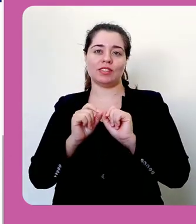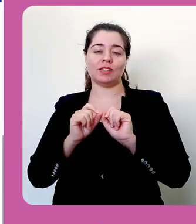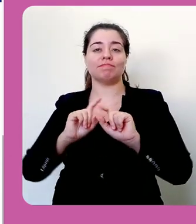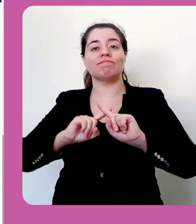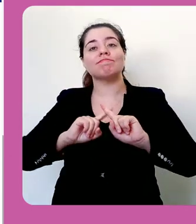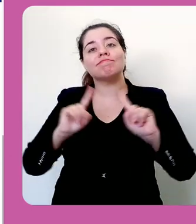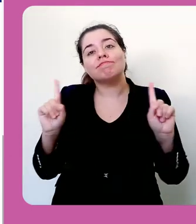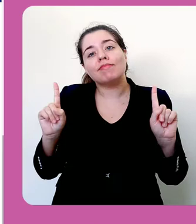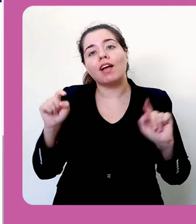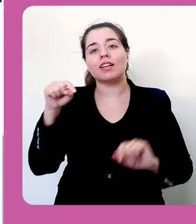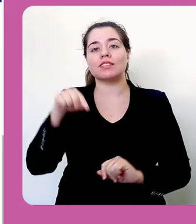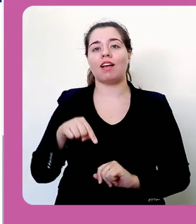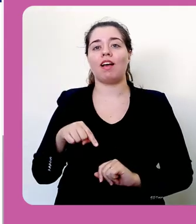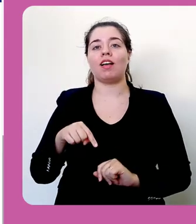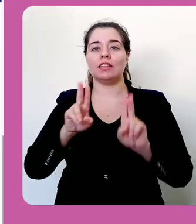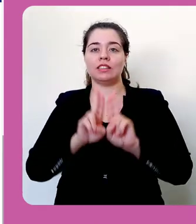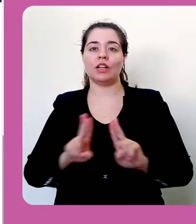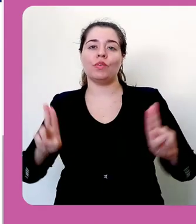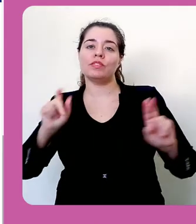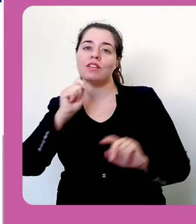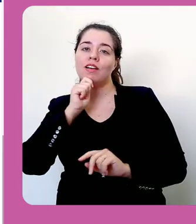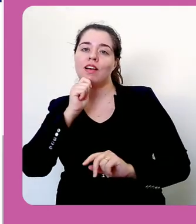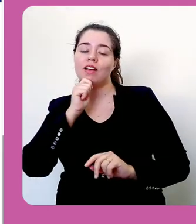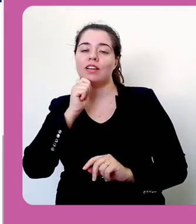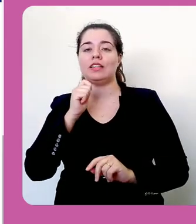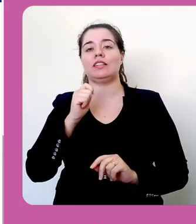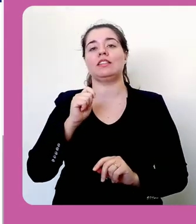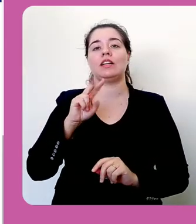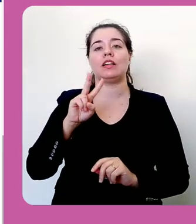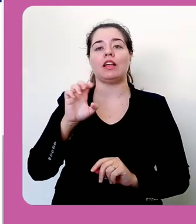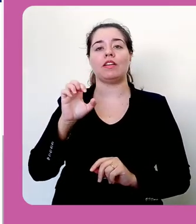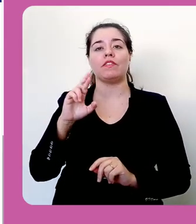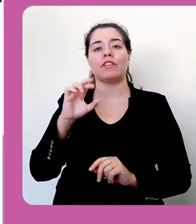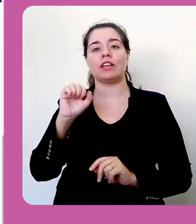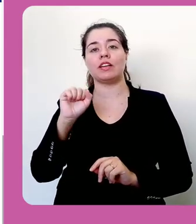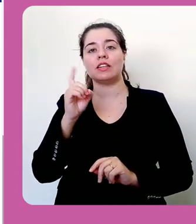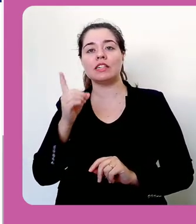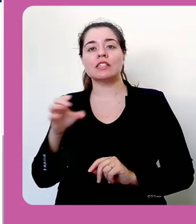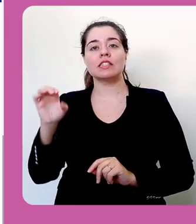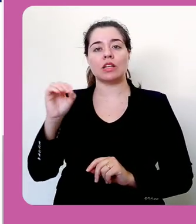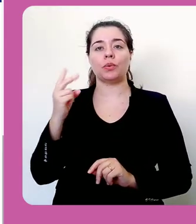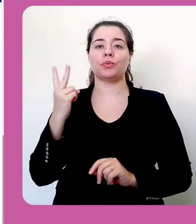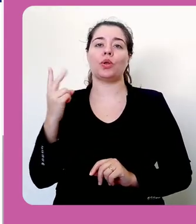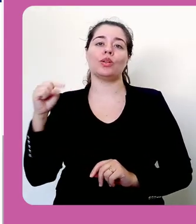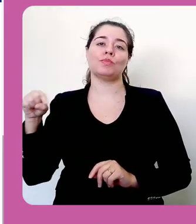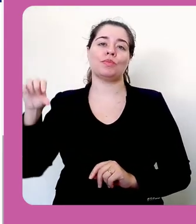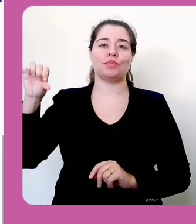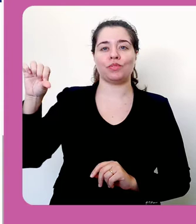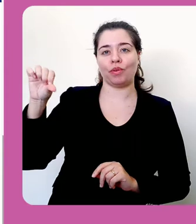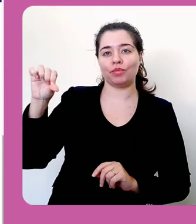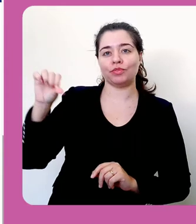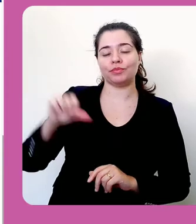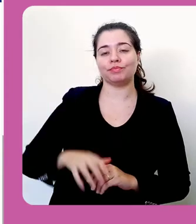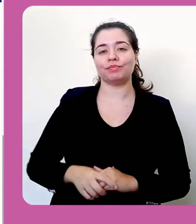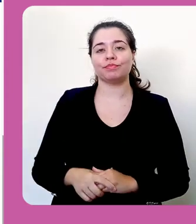Configurações de envio, se o aluno vai clicar no botão enviar ou não. Esse aqui que é o principal